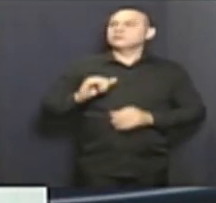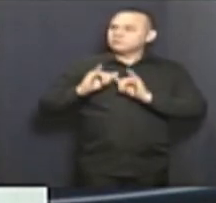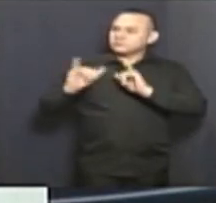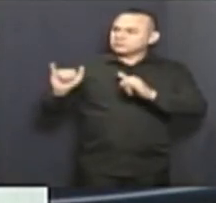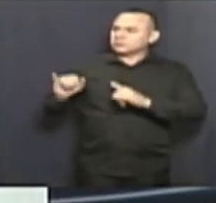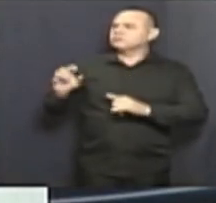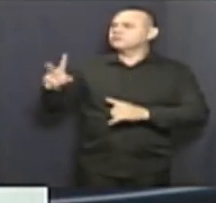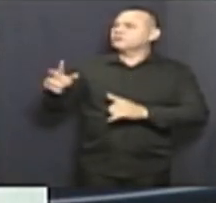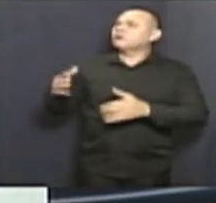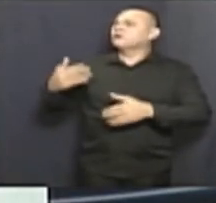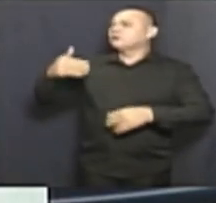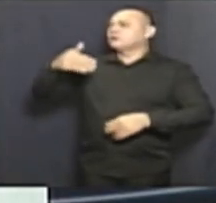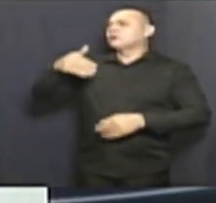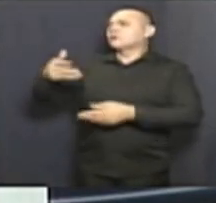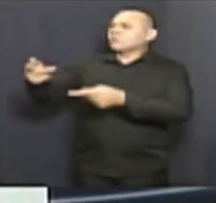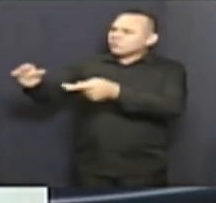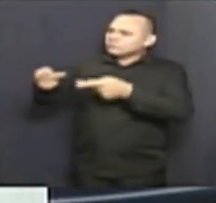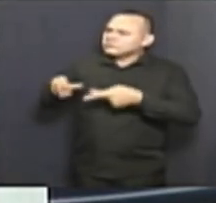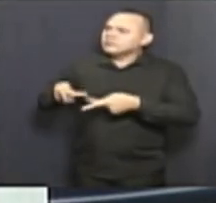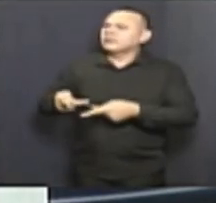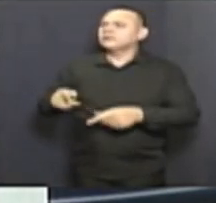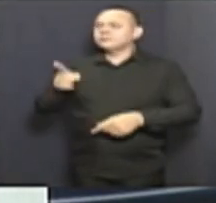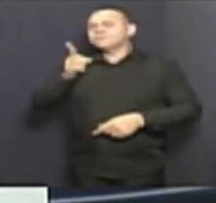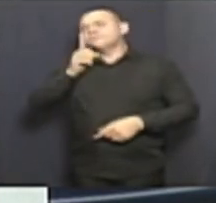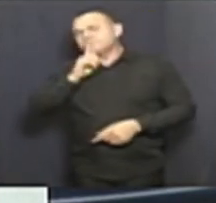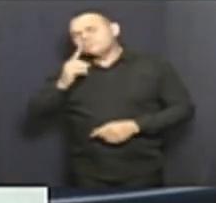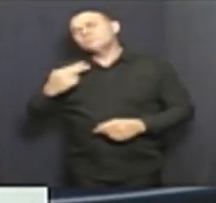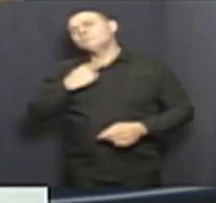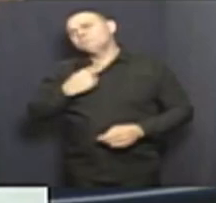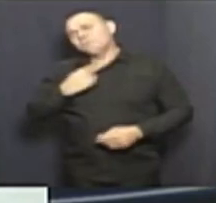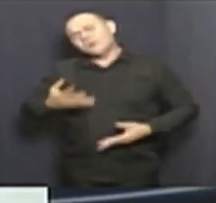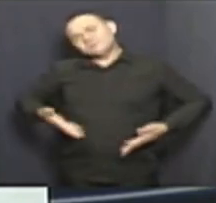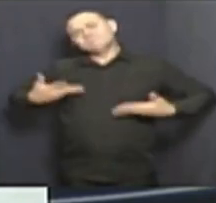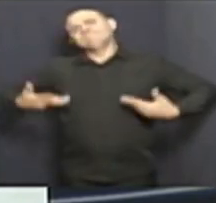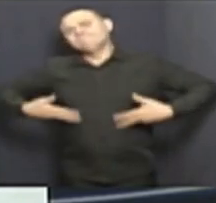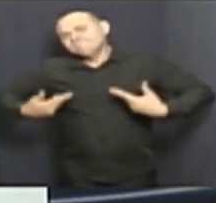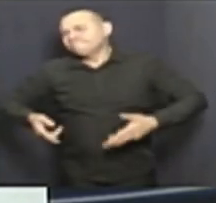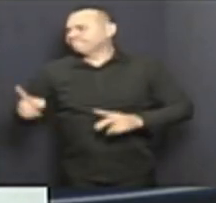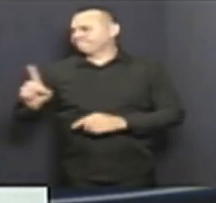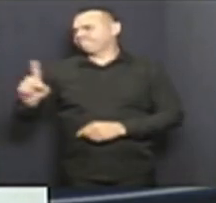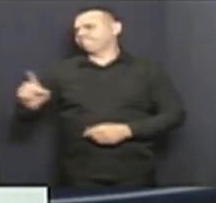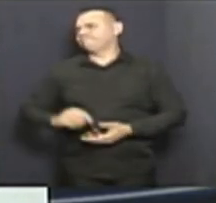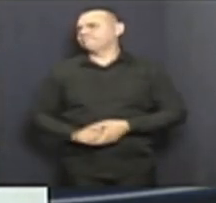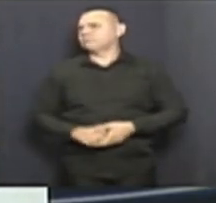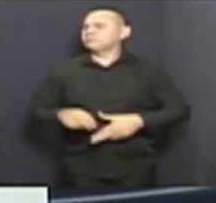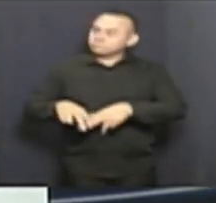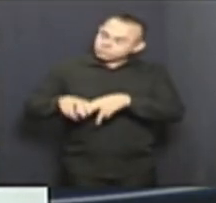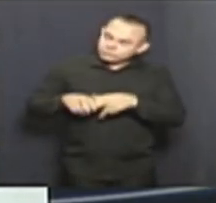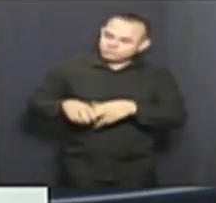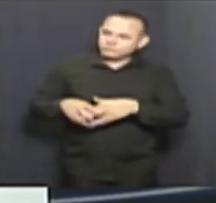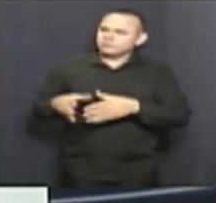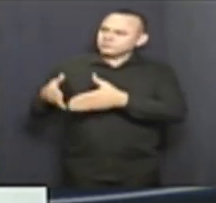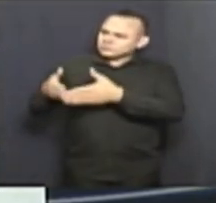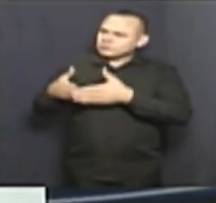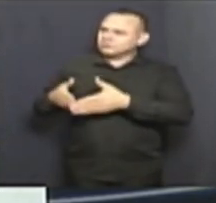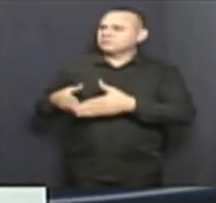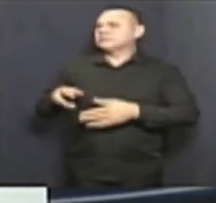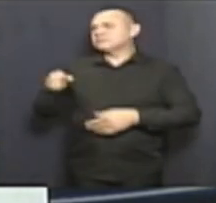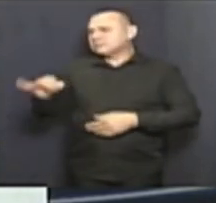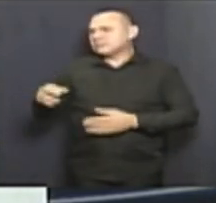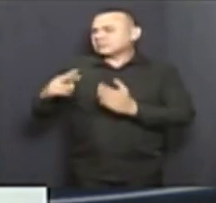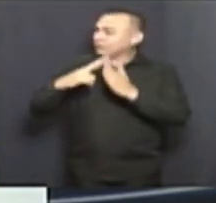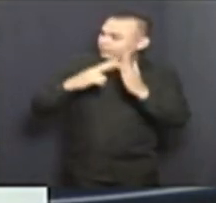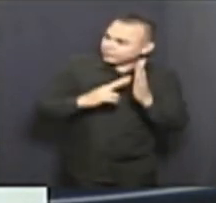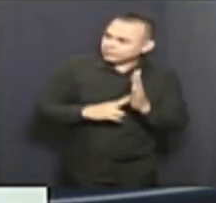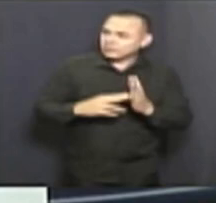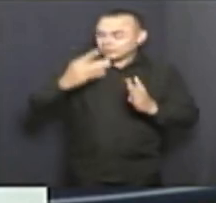todos convidados aqui participar assistir ao debate mas não manifestações vou pedir a gentileza porque de acordo com as regras